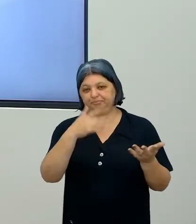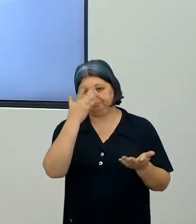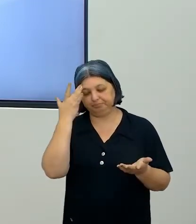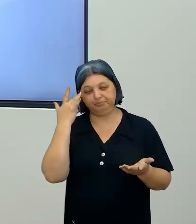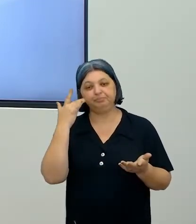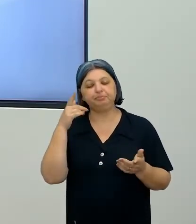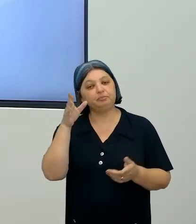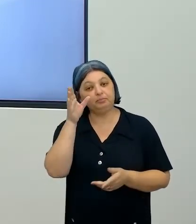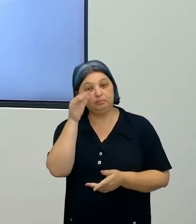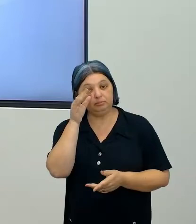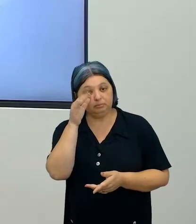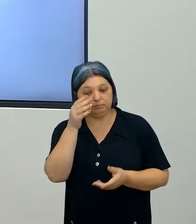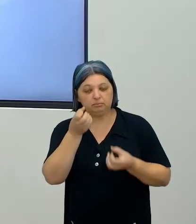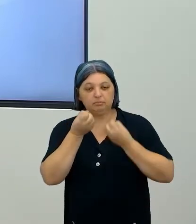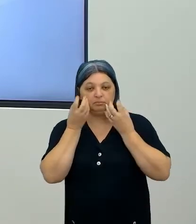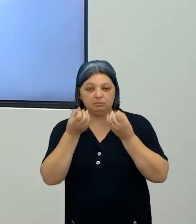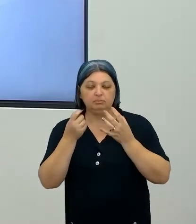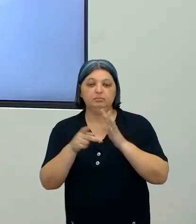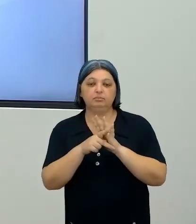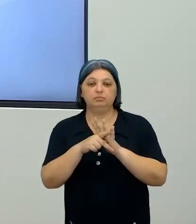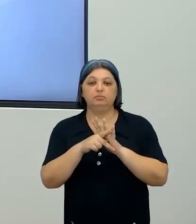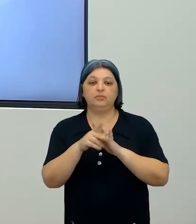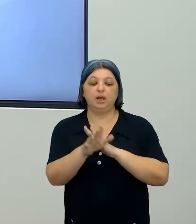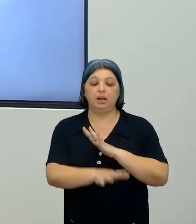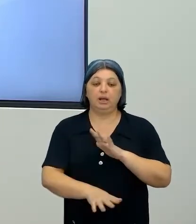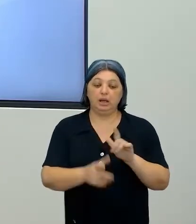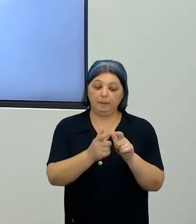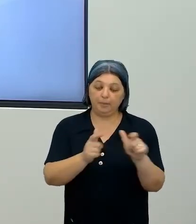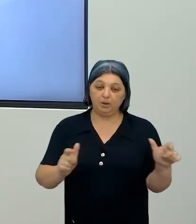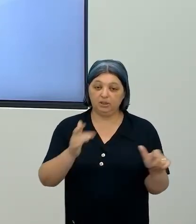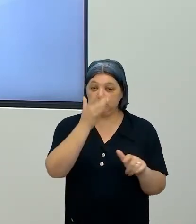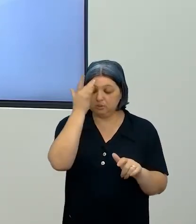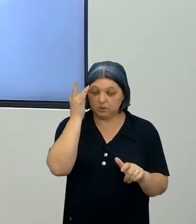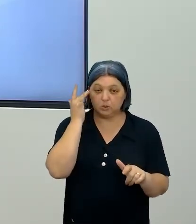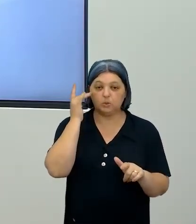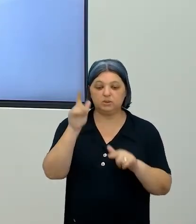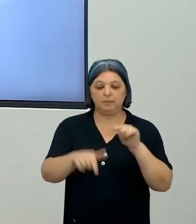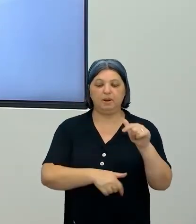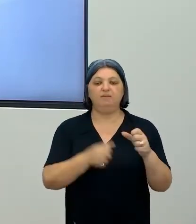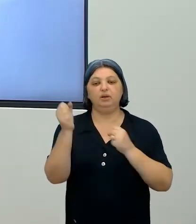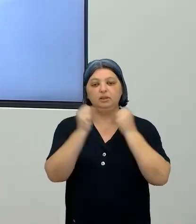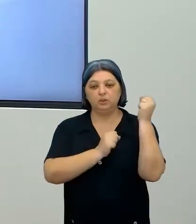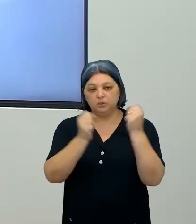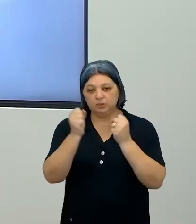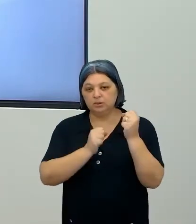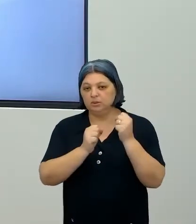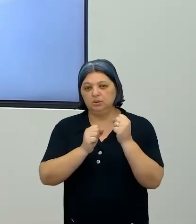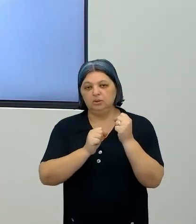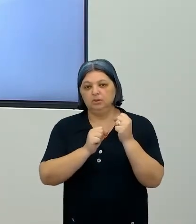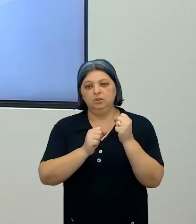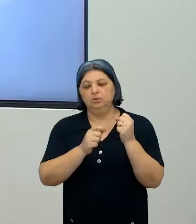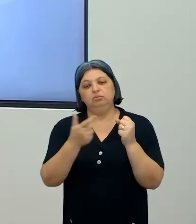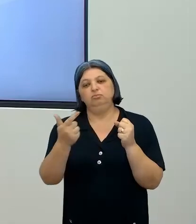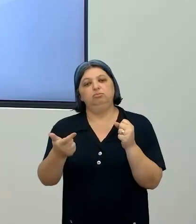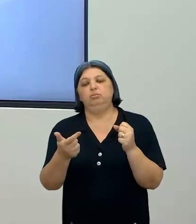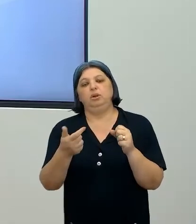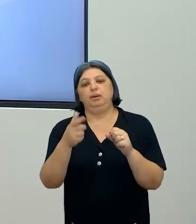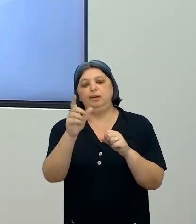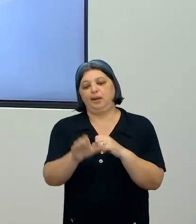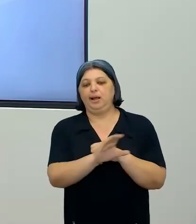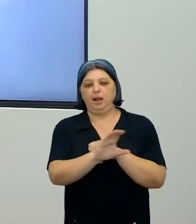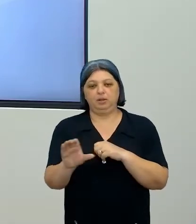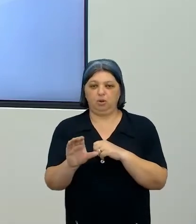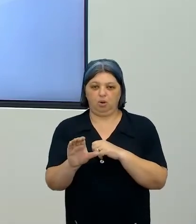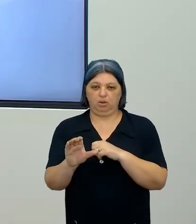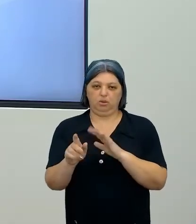dado curioso de que a maioria dos industriais, eles não eram católicos, eles tinham uma certa religião, e essa religião